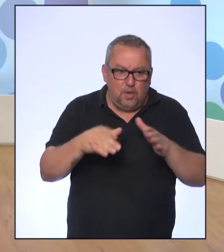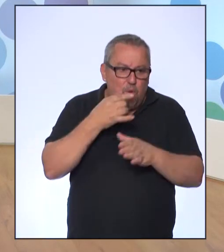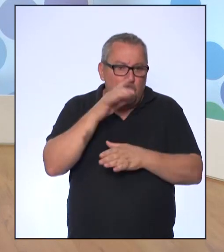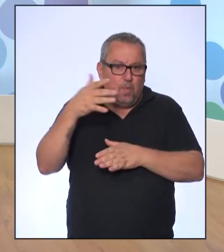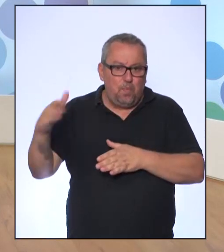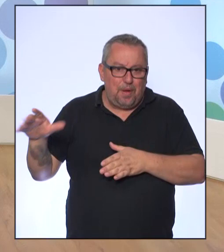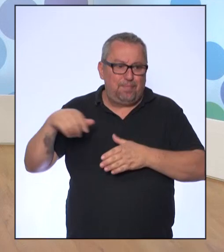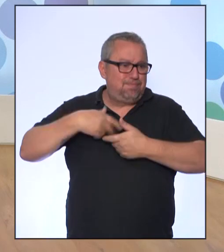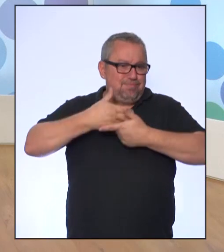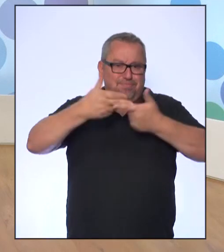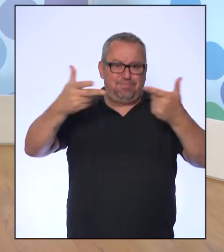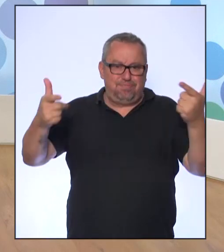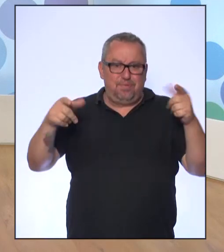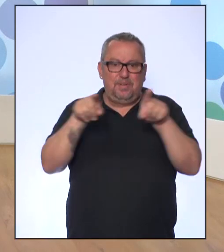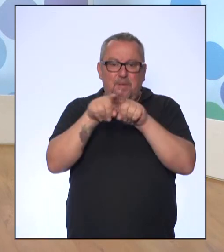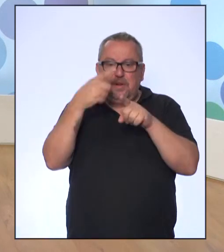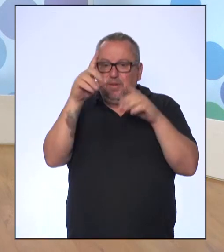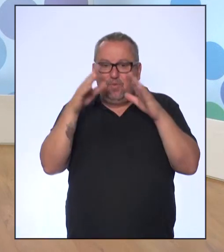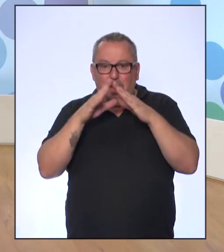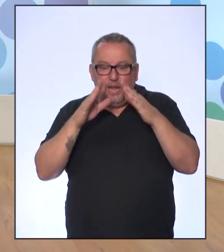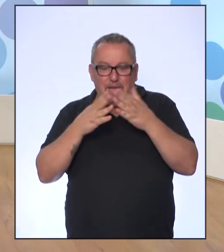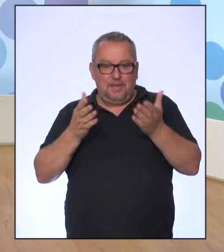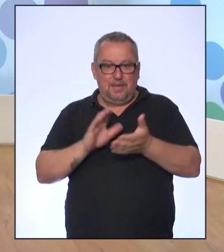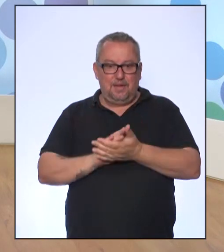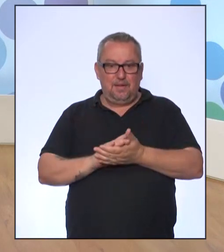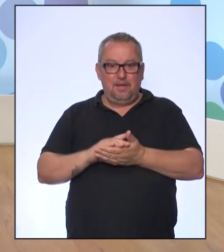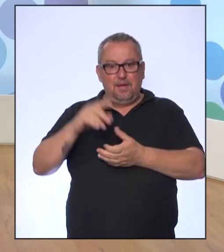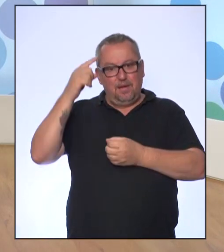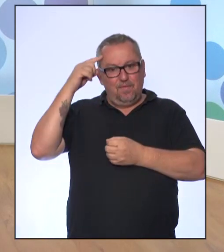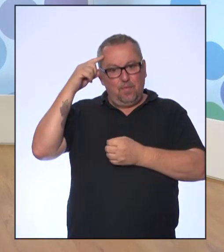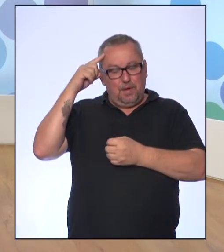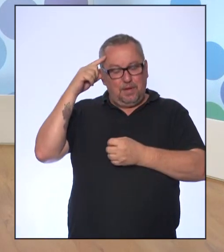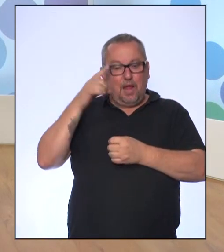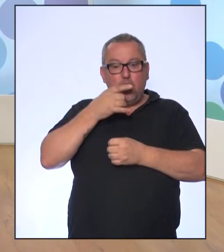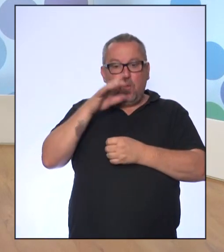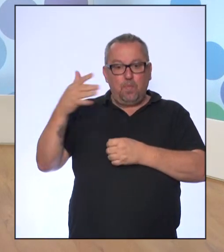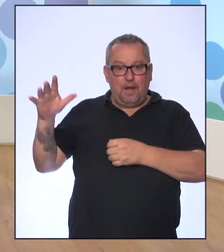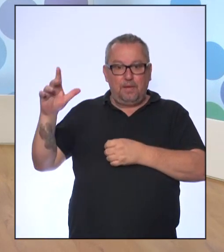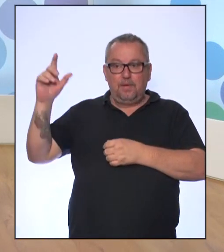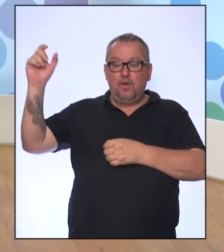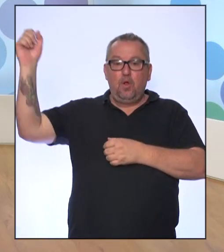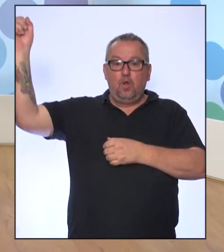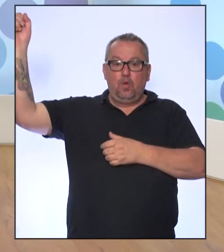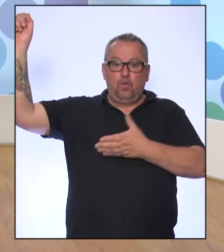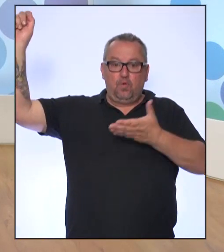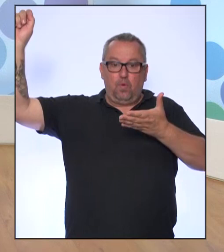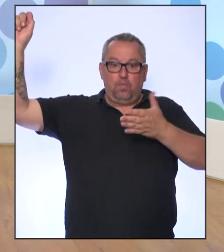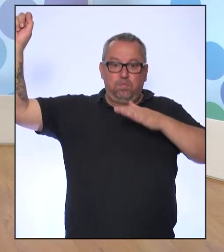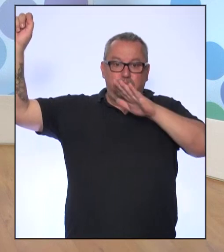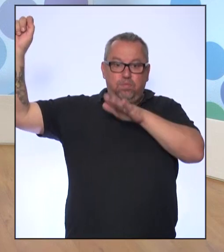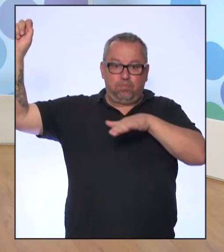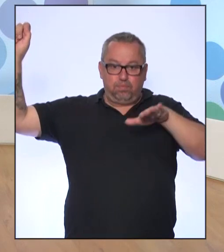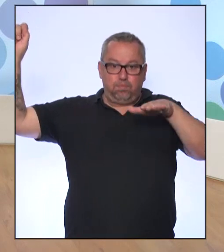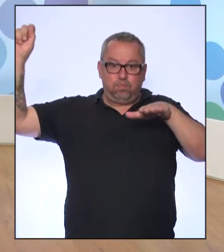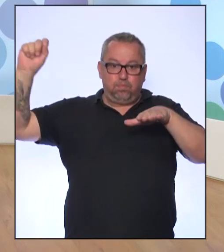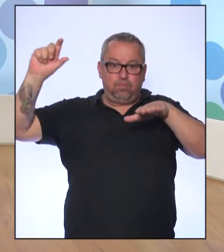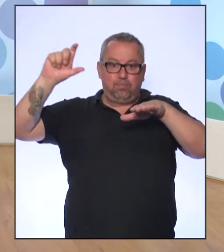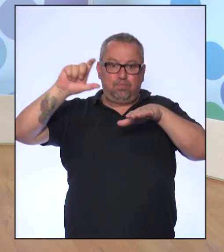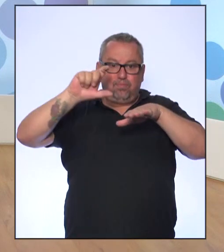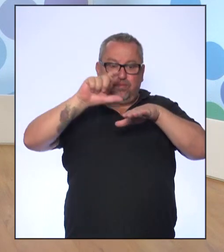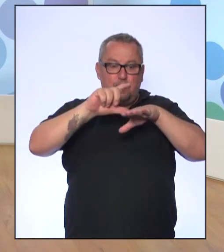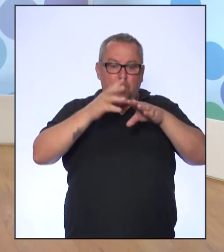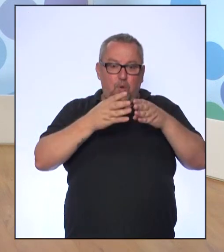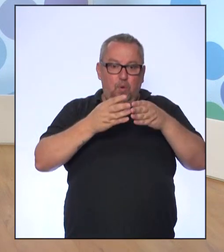na poça d'água, aí no seu quintal. Vamos pensar lá no oceano. O sol bate, a água do oceano